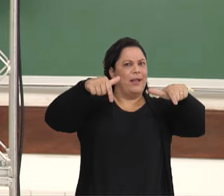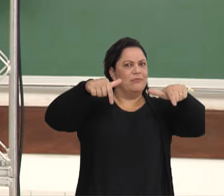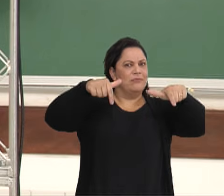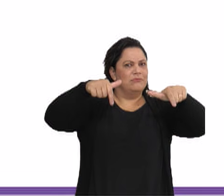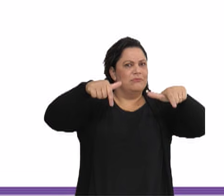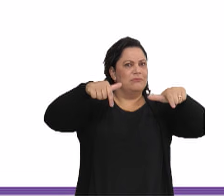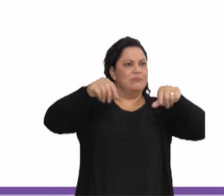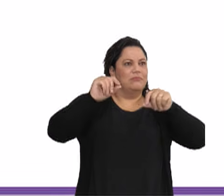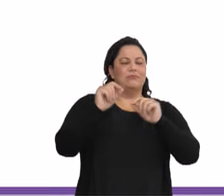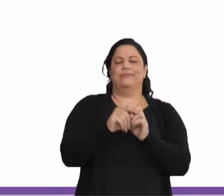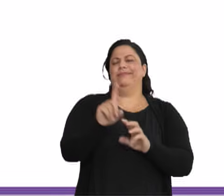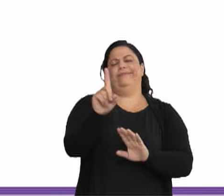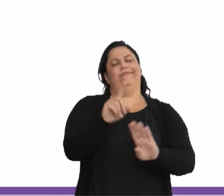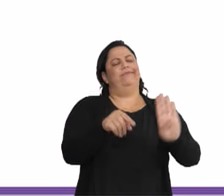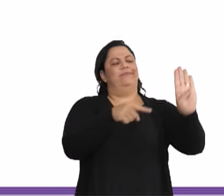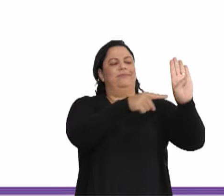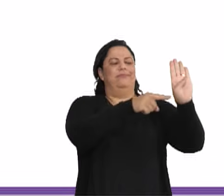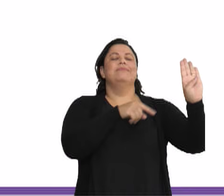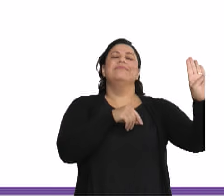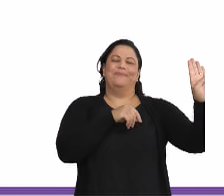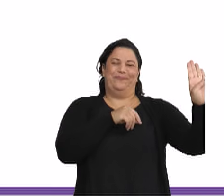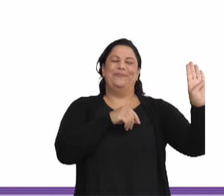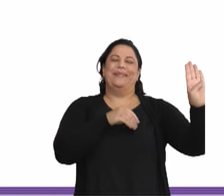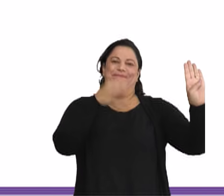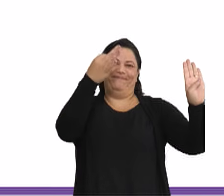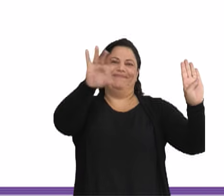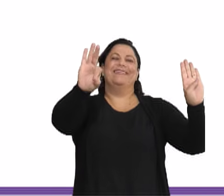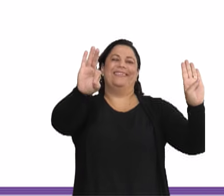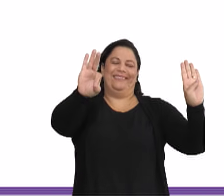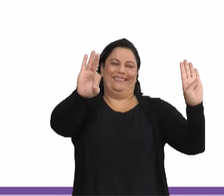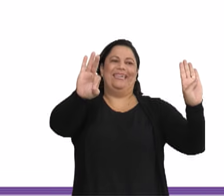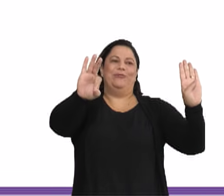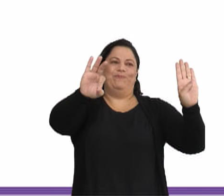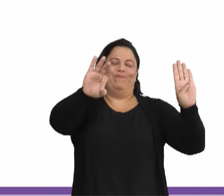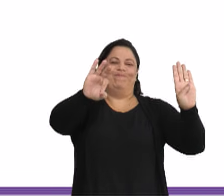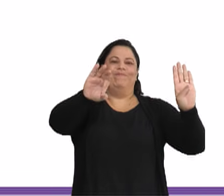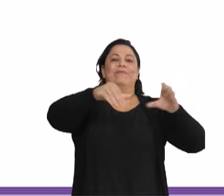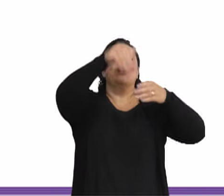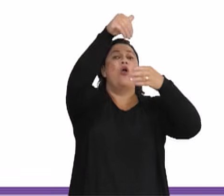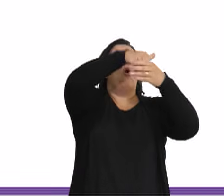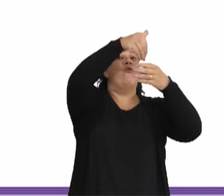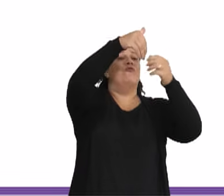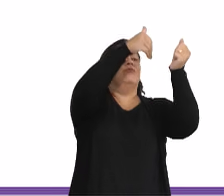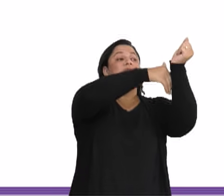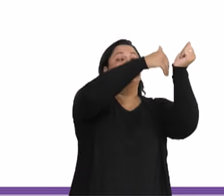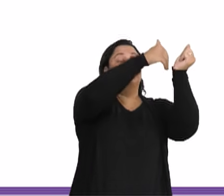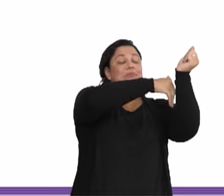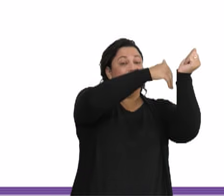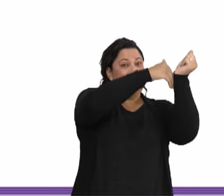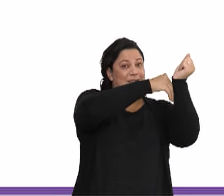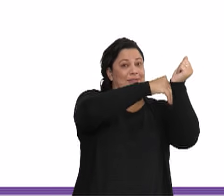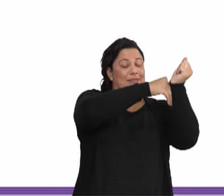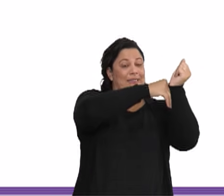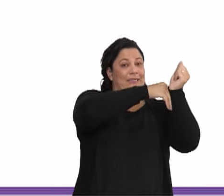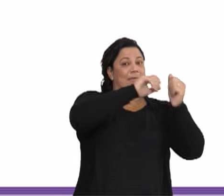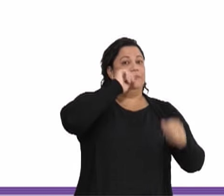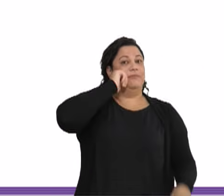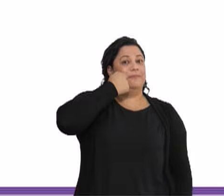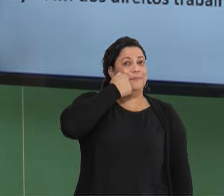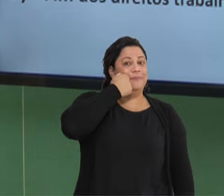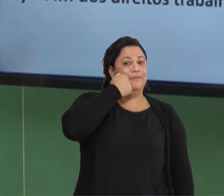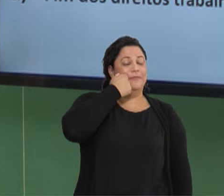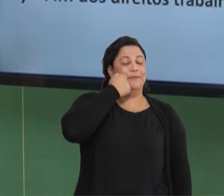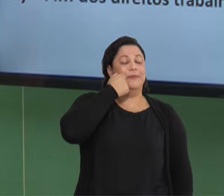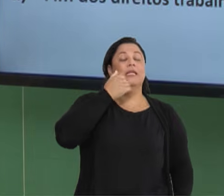ser a letra B. Então ela decretou o voto secreto, que já tinha sido criado no Código Eleitoral